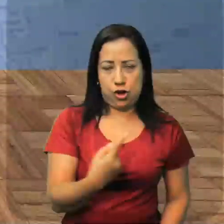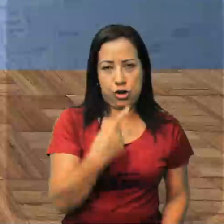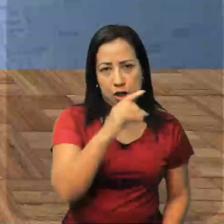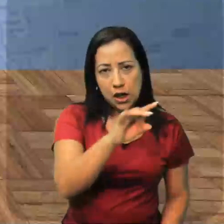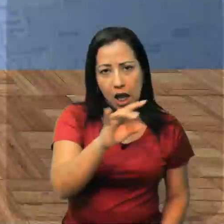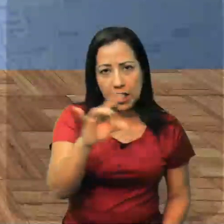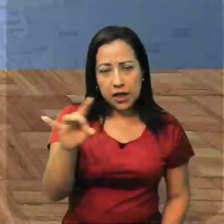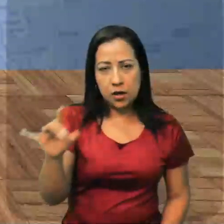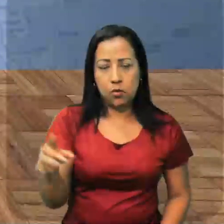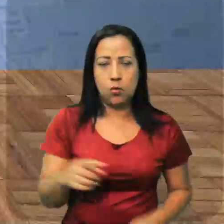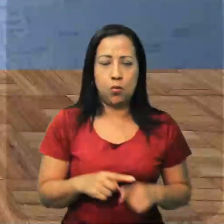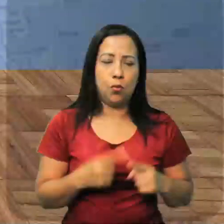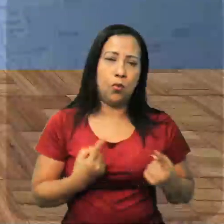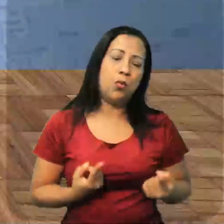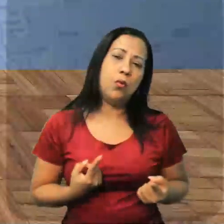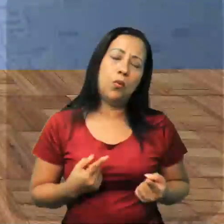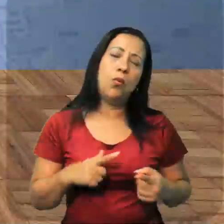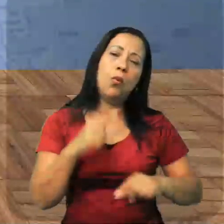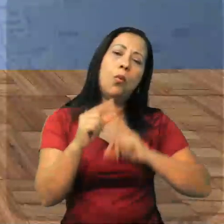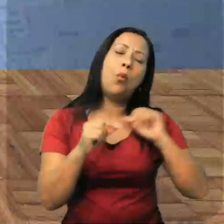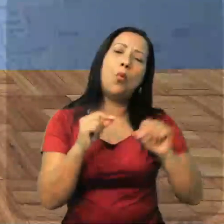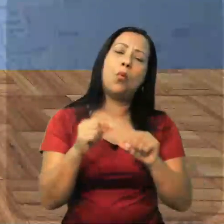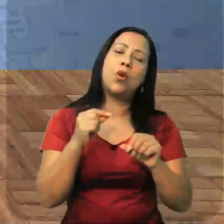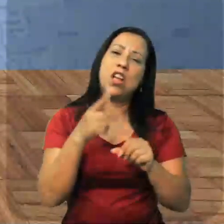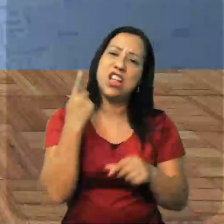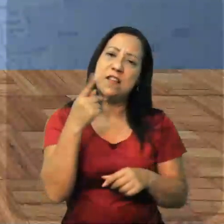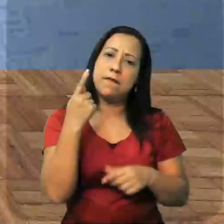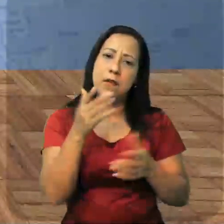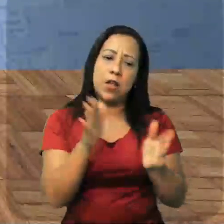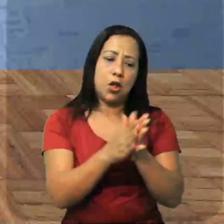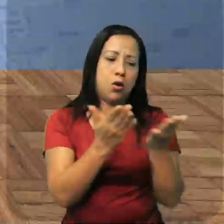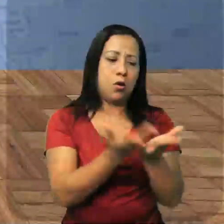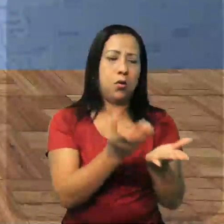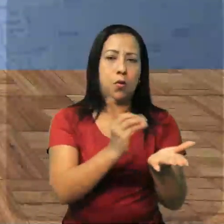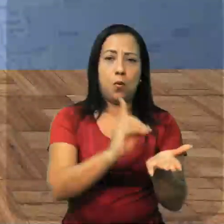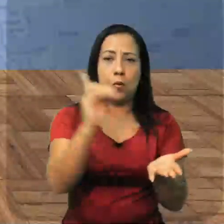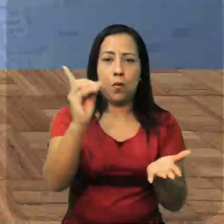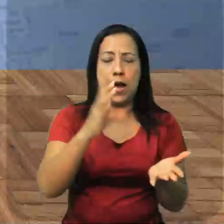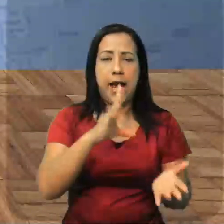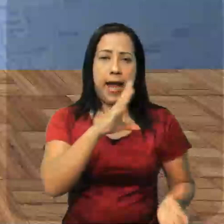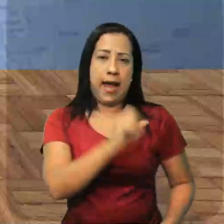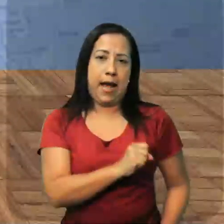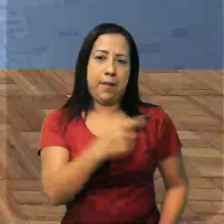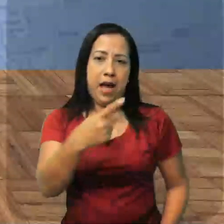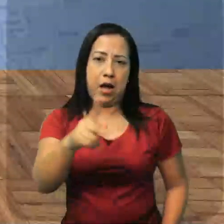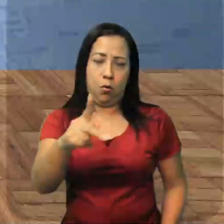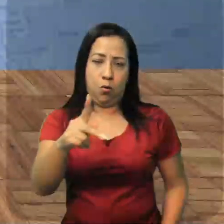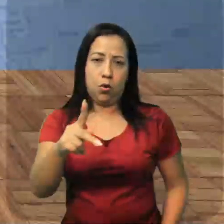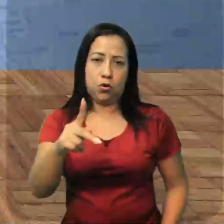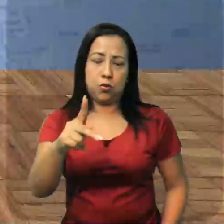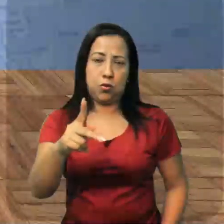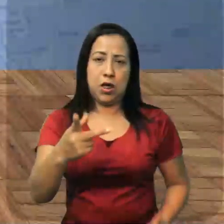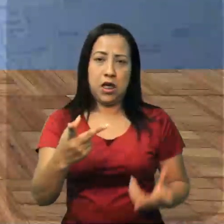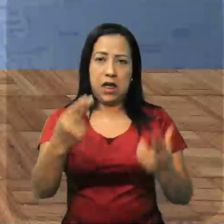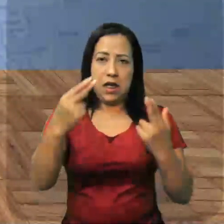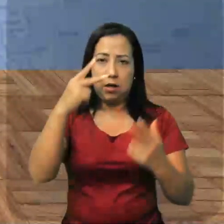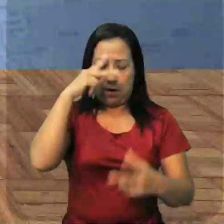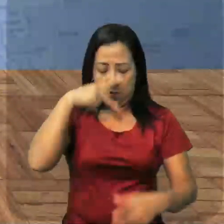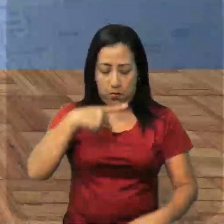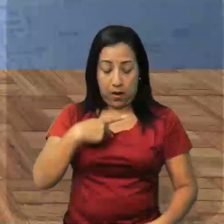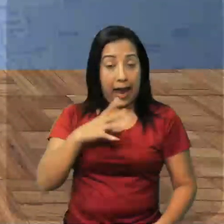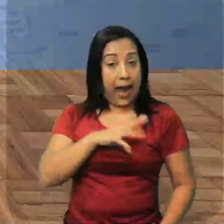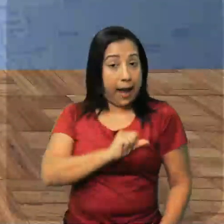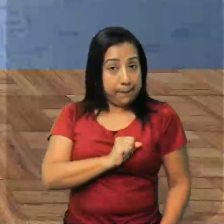O que é que diz na própria leitura bíblica? Amar ao próximo como a si mesmo. Portanto, comece a amar você